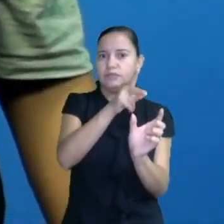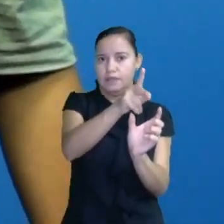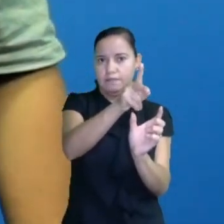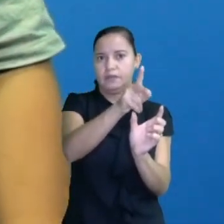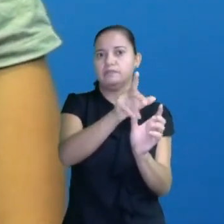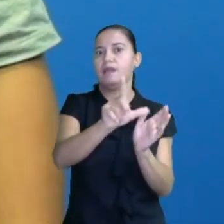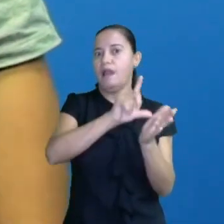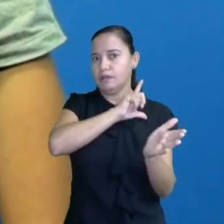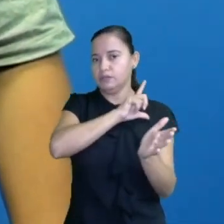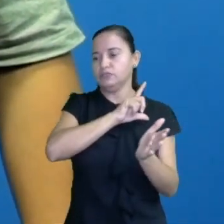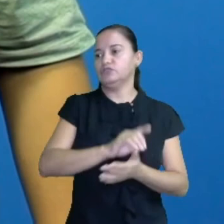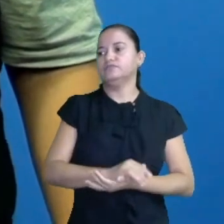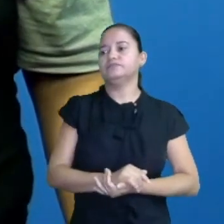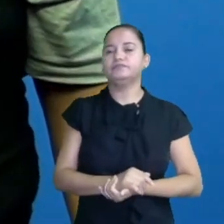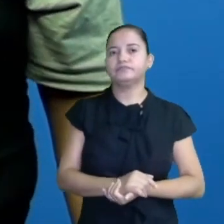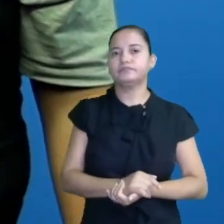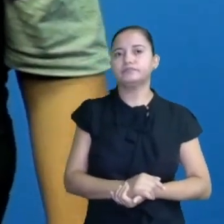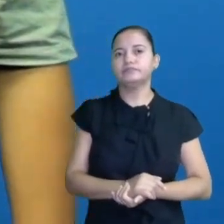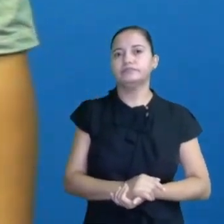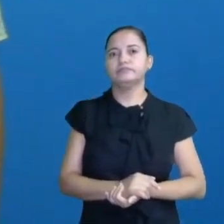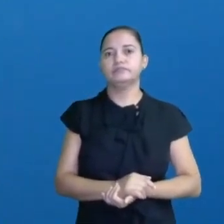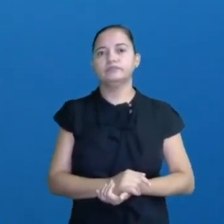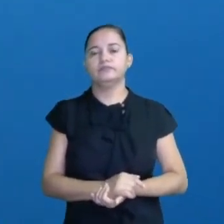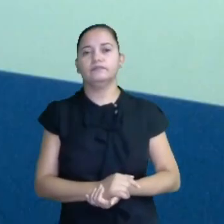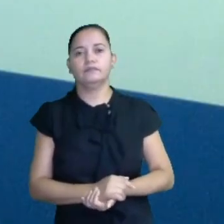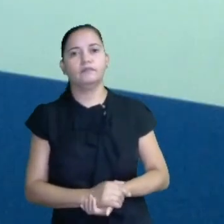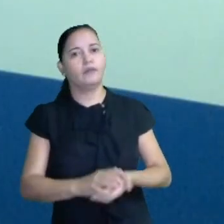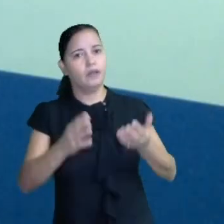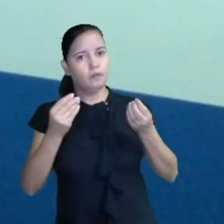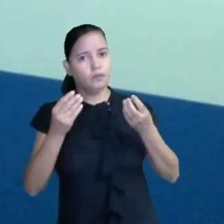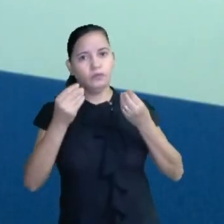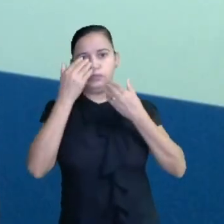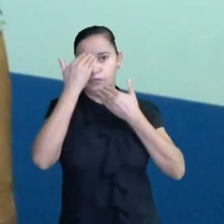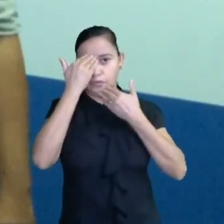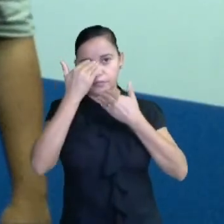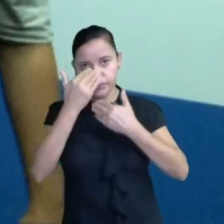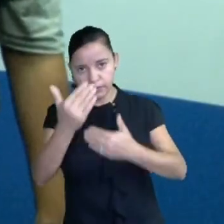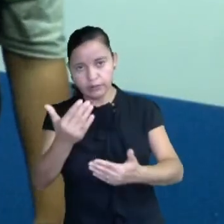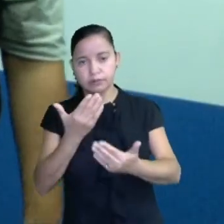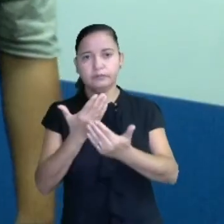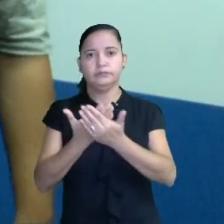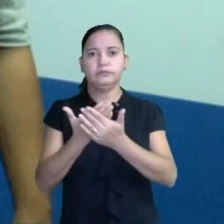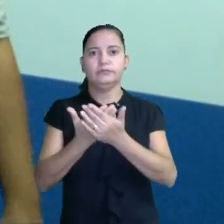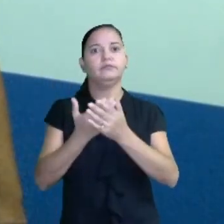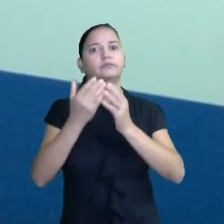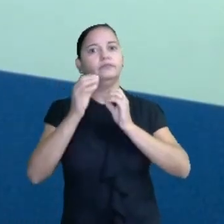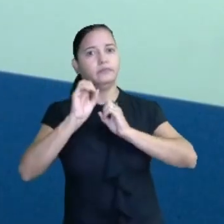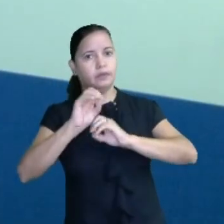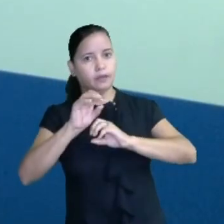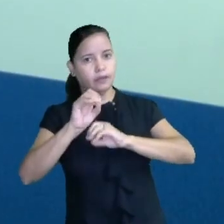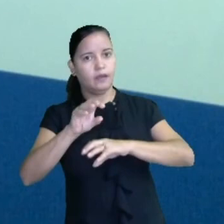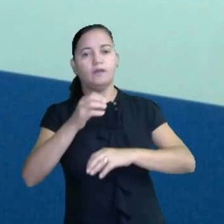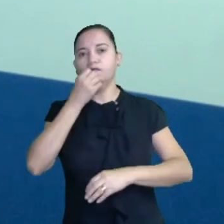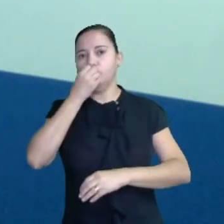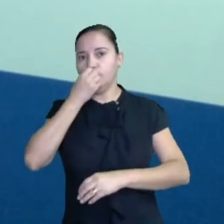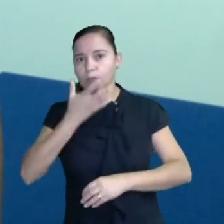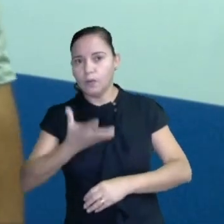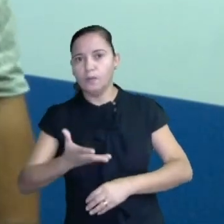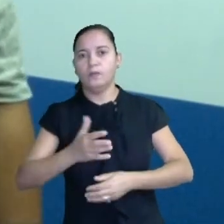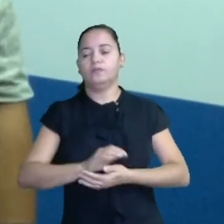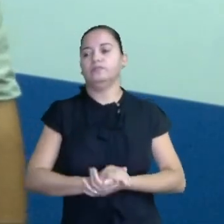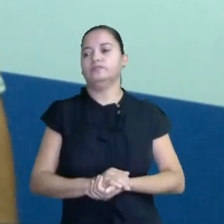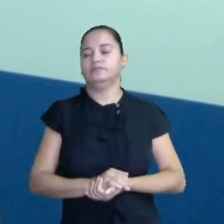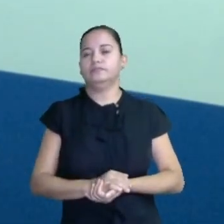Então, desde já, muito obrigado pela nossa aula. Foi muito bem produtiva.